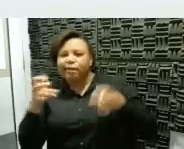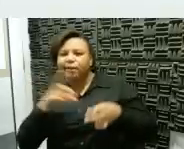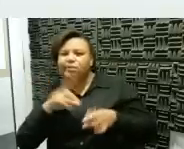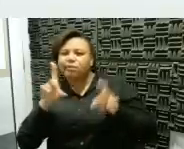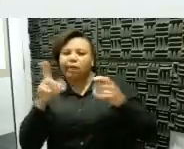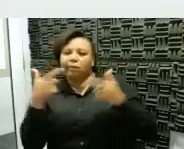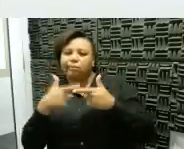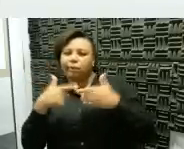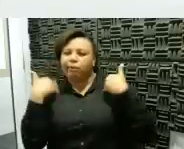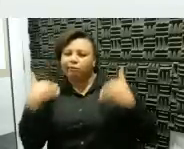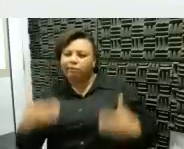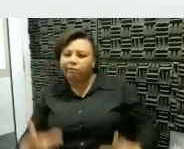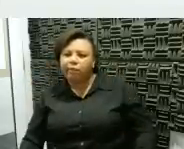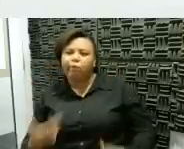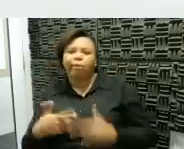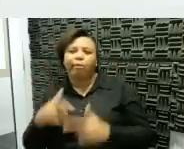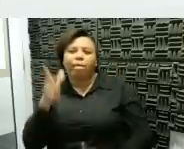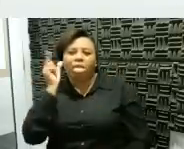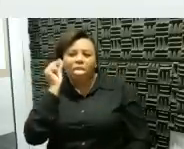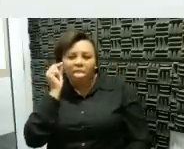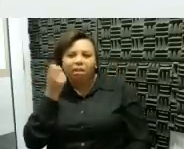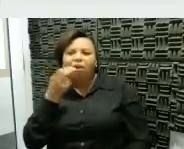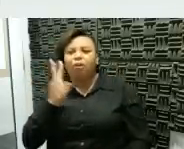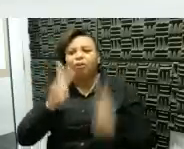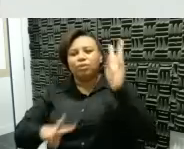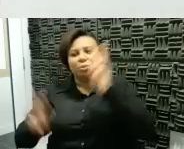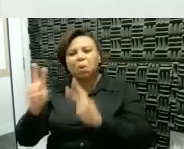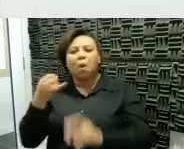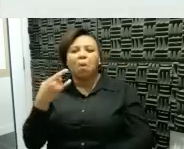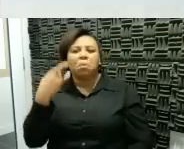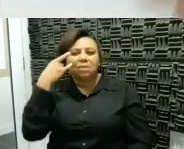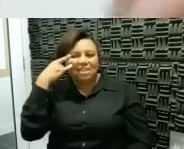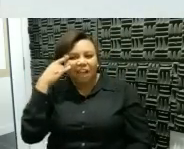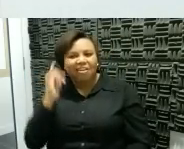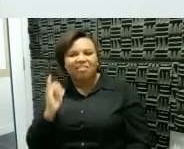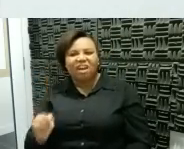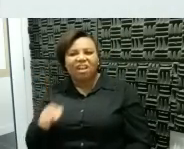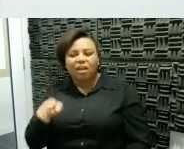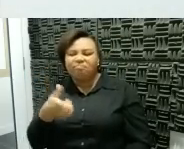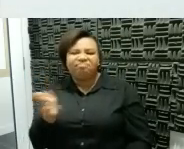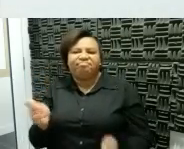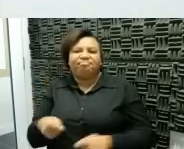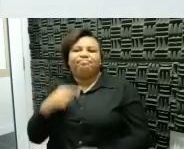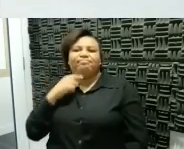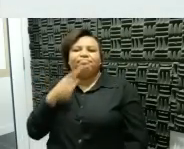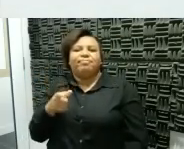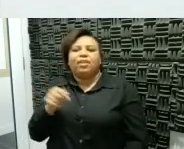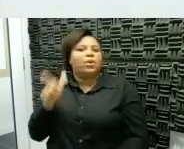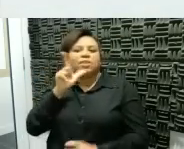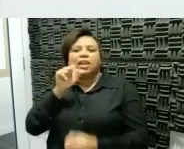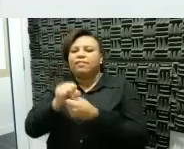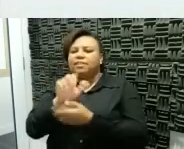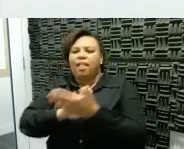visual né ou uma síndrome de Down e diz ah ela não consegue fazer nada ela não consegue fazer outras coisas ela não tem